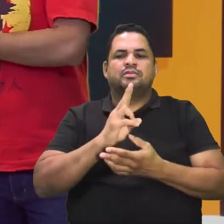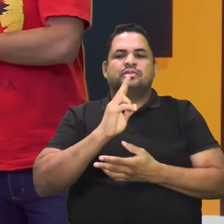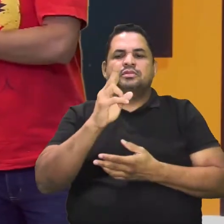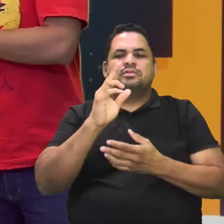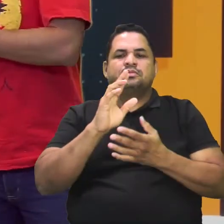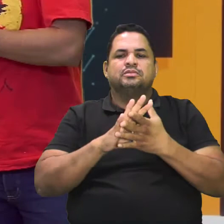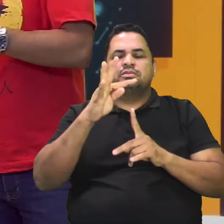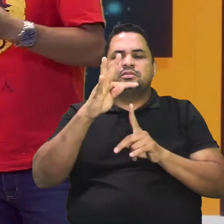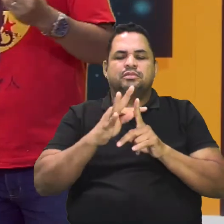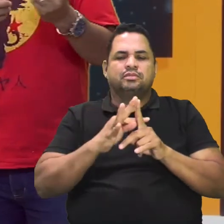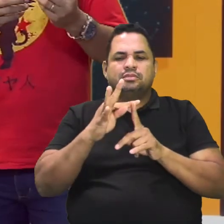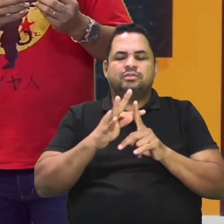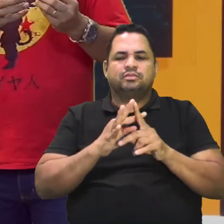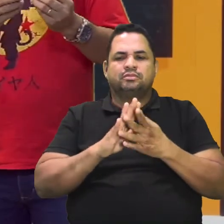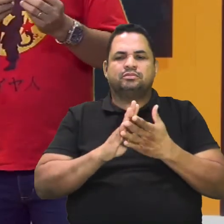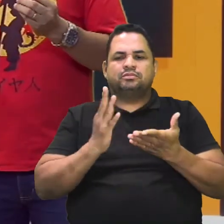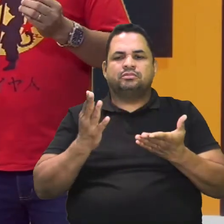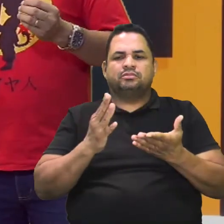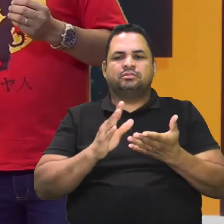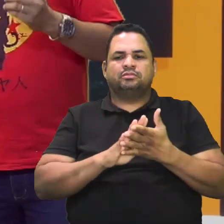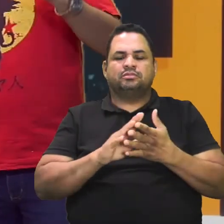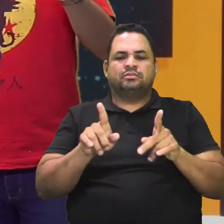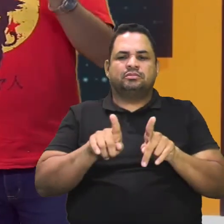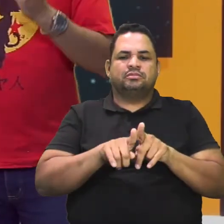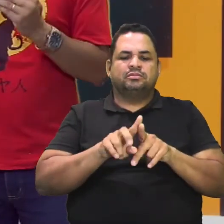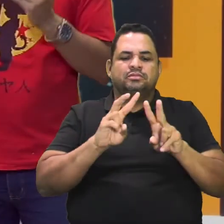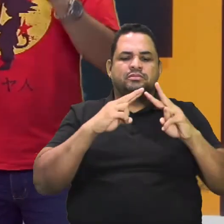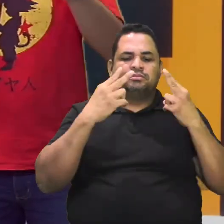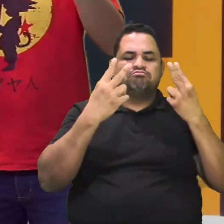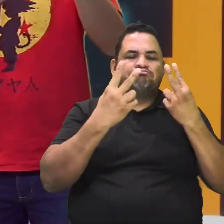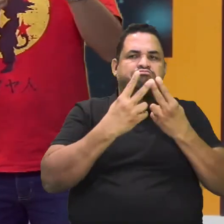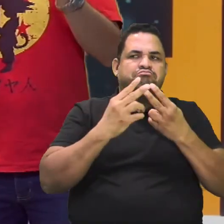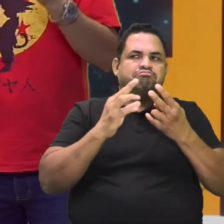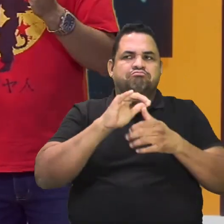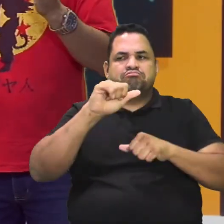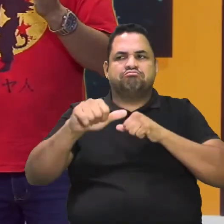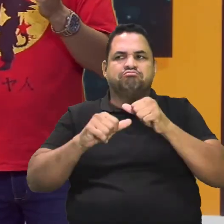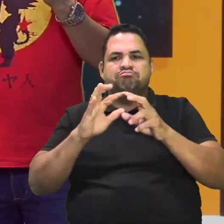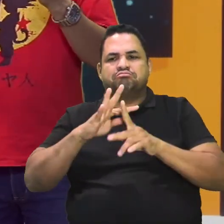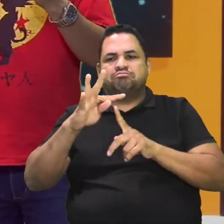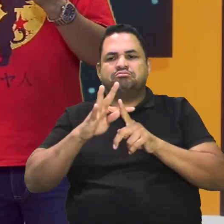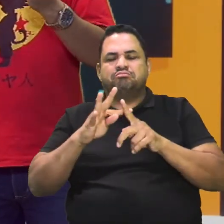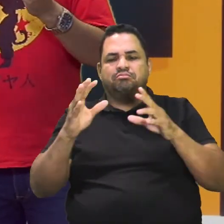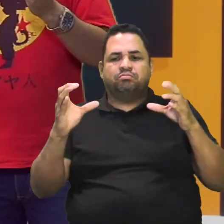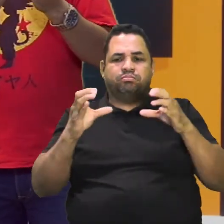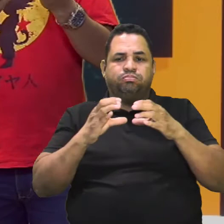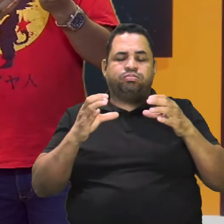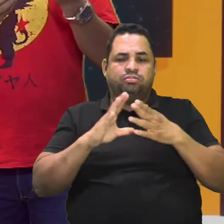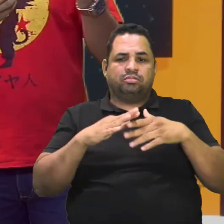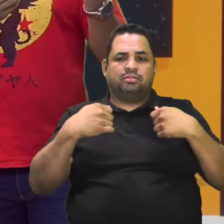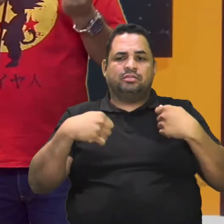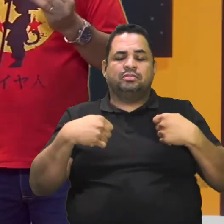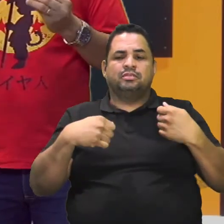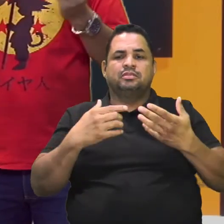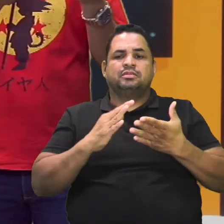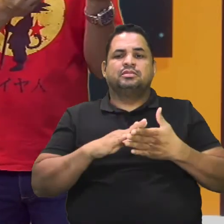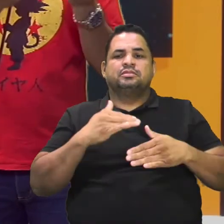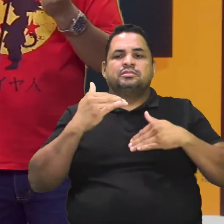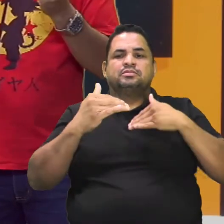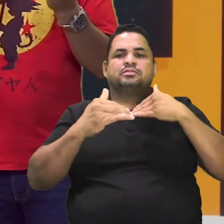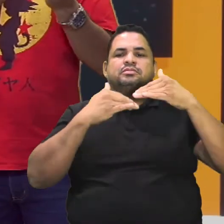mantém constante a temperatura, ou se mantém constante o volume e muda a temperatura e pressão. Vocês têm que ter